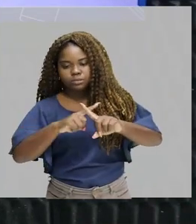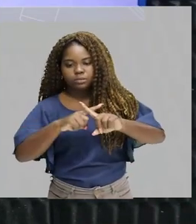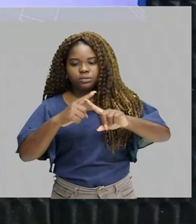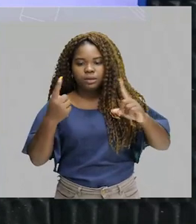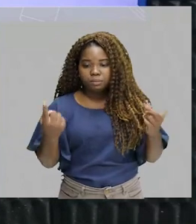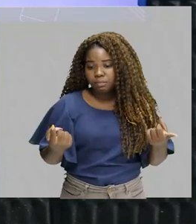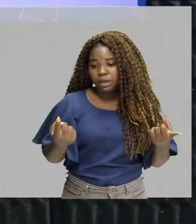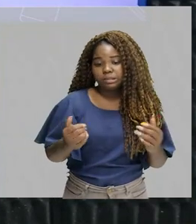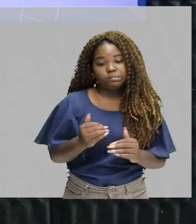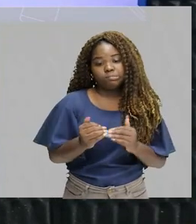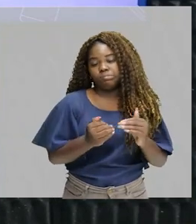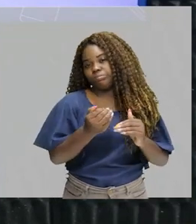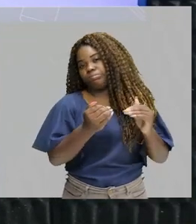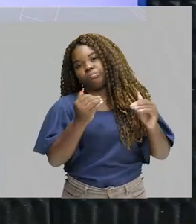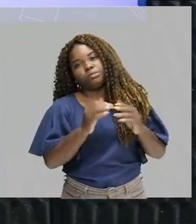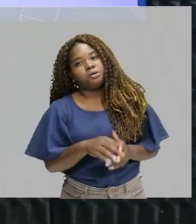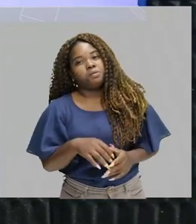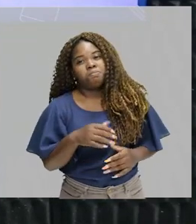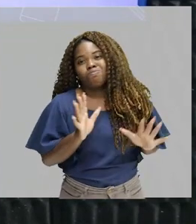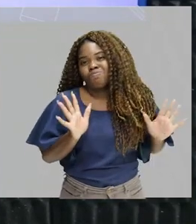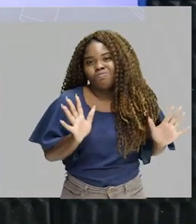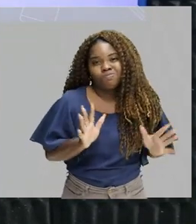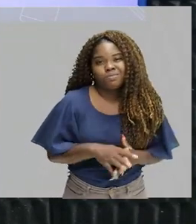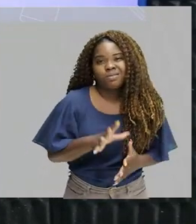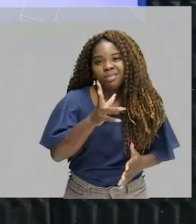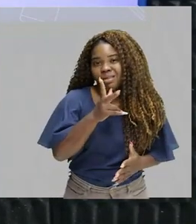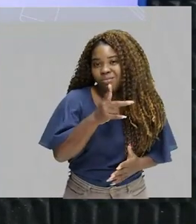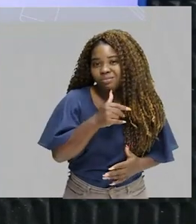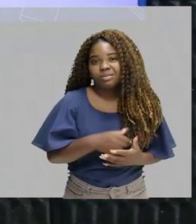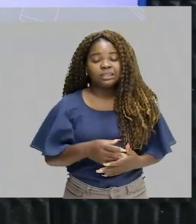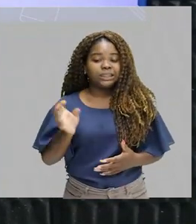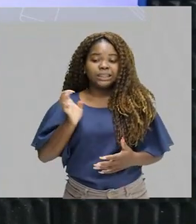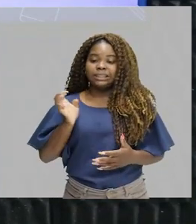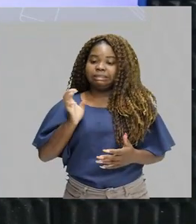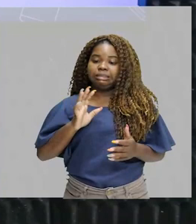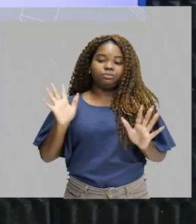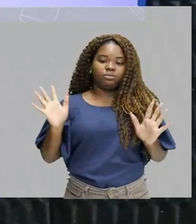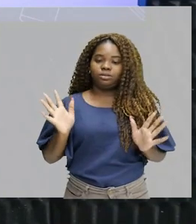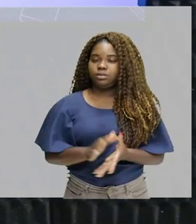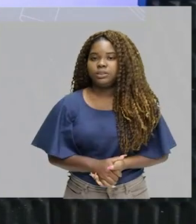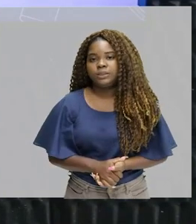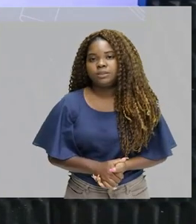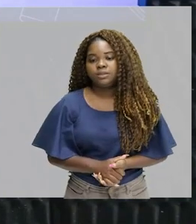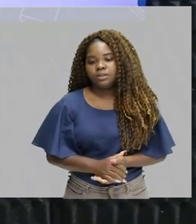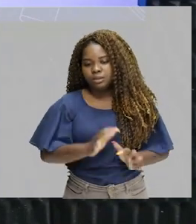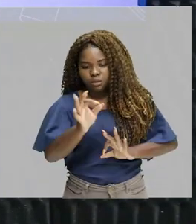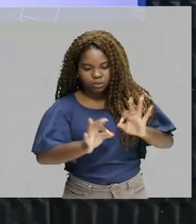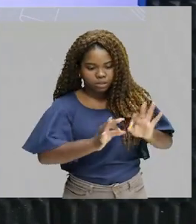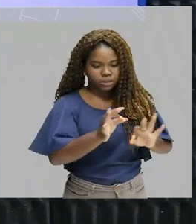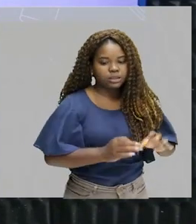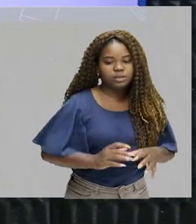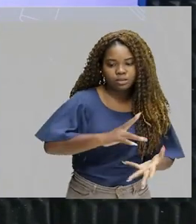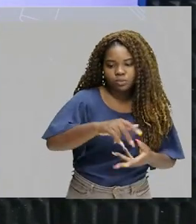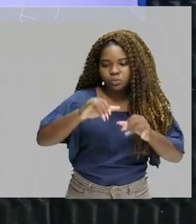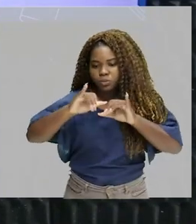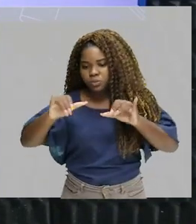desenvolvido não somos considerado um país rico dentro dessa né da divisão lá do da globalização do